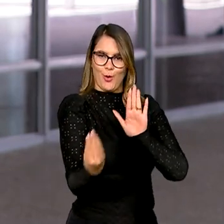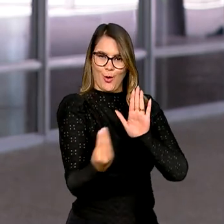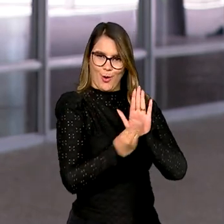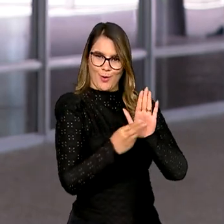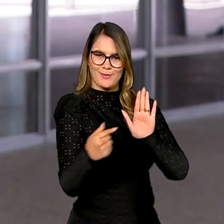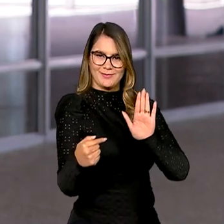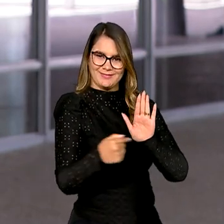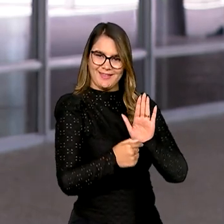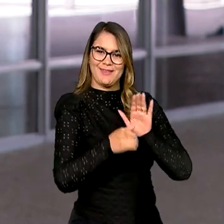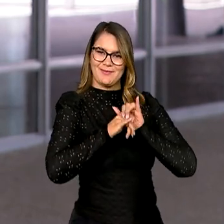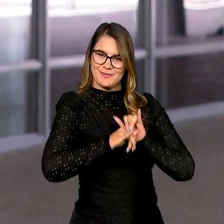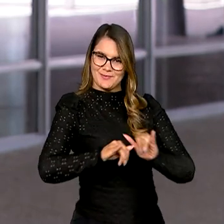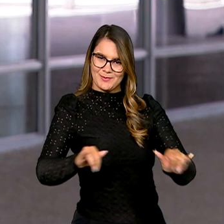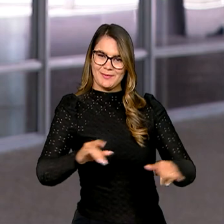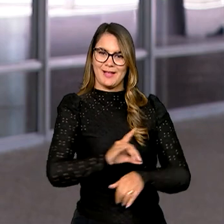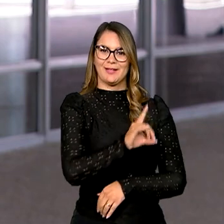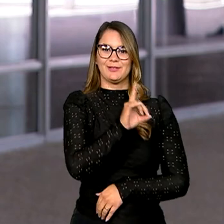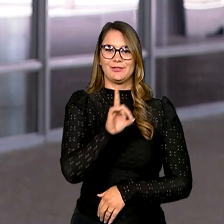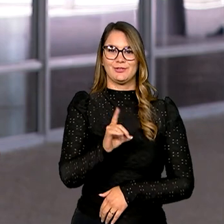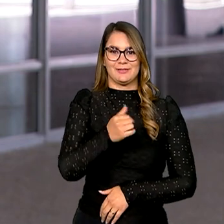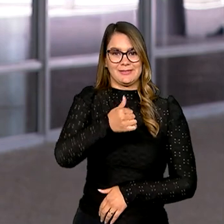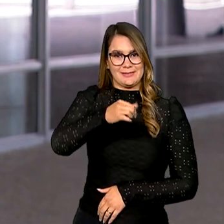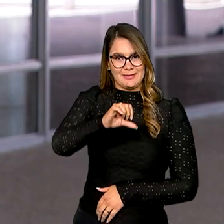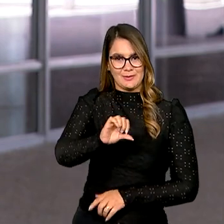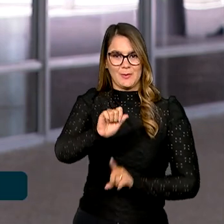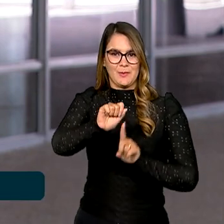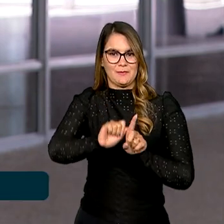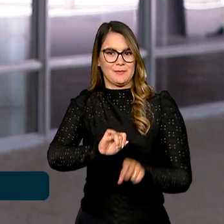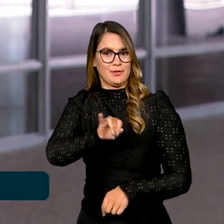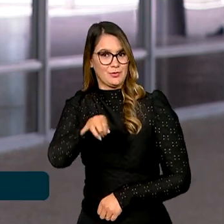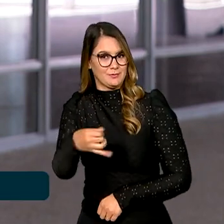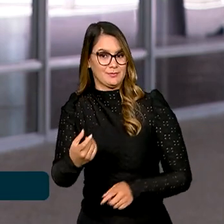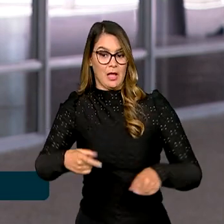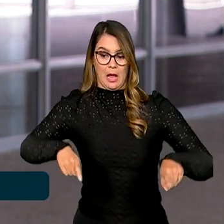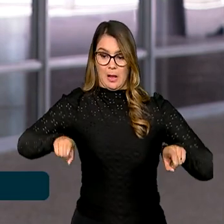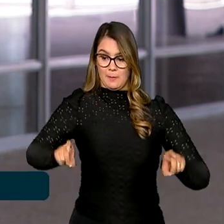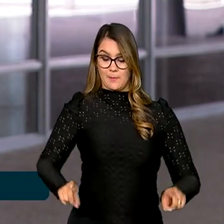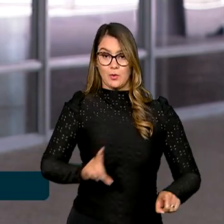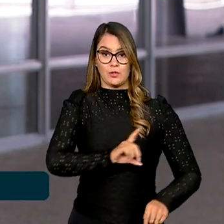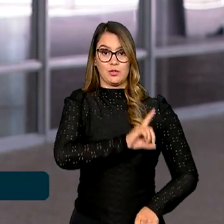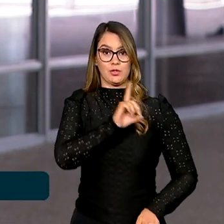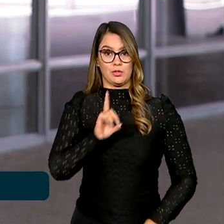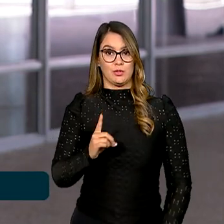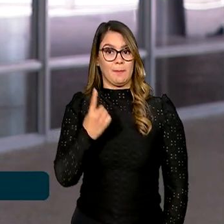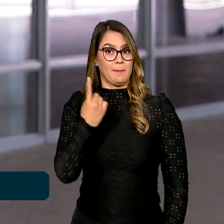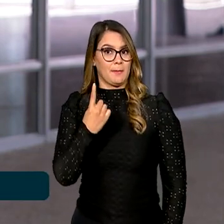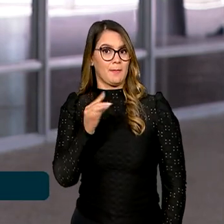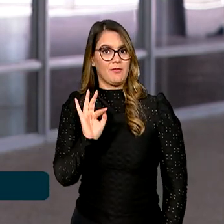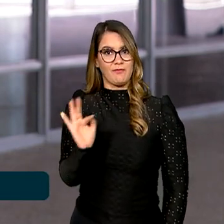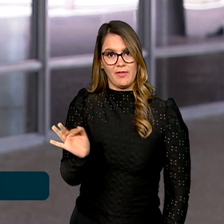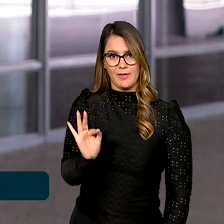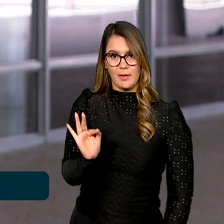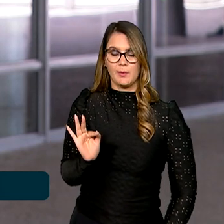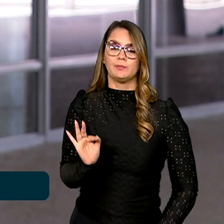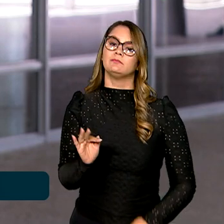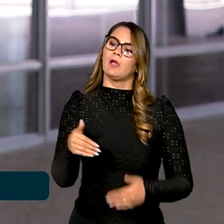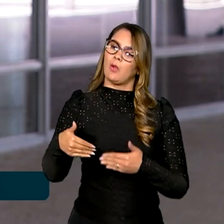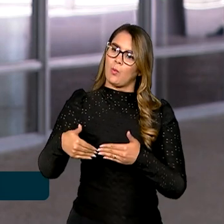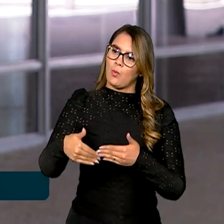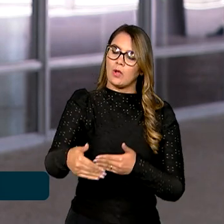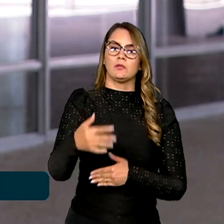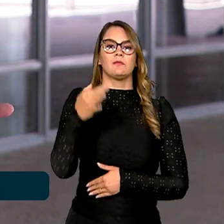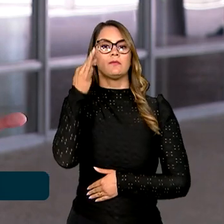Lewandowski será publicado no dia 19 de janeiro e a posse será no dia 1º de fevereiro. Enquanto isso, o Flávio